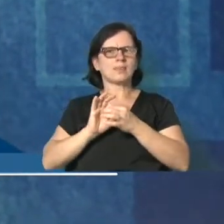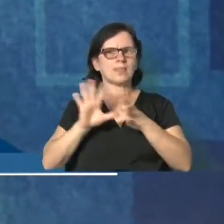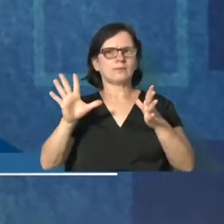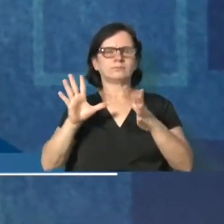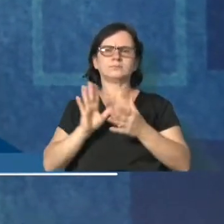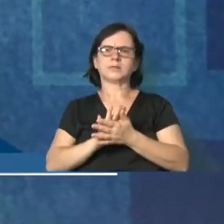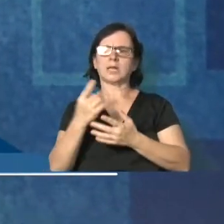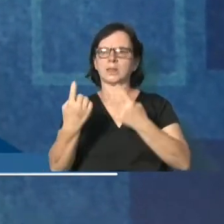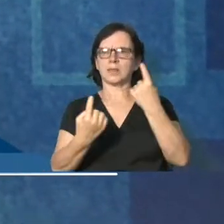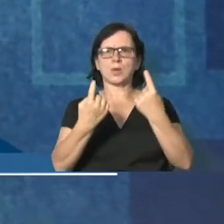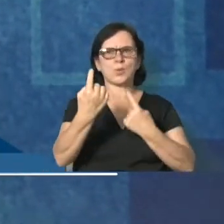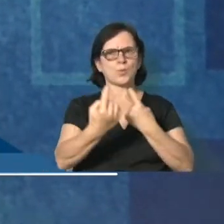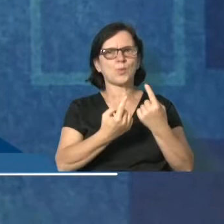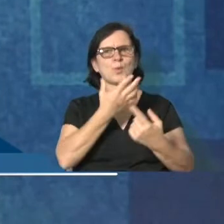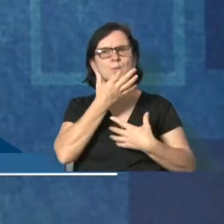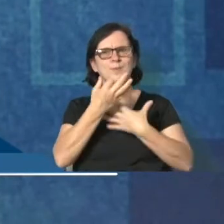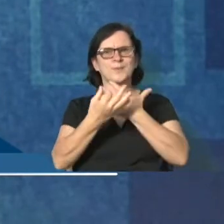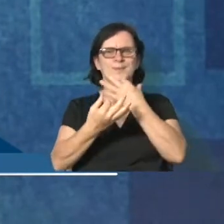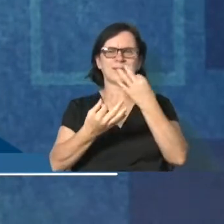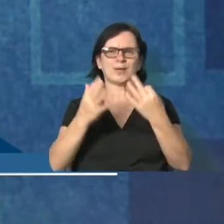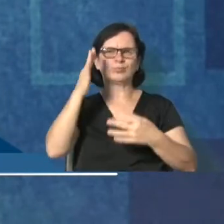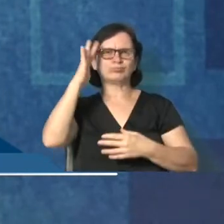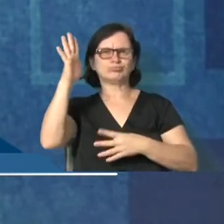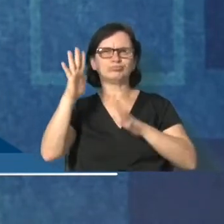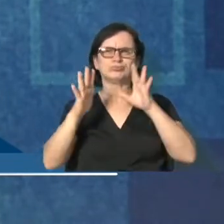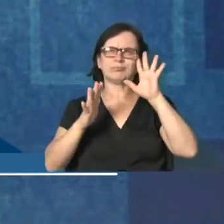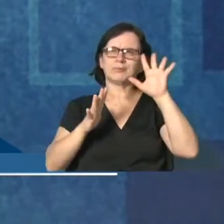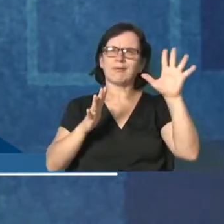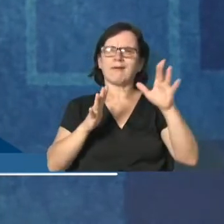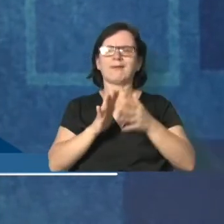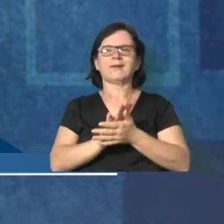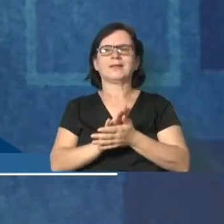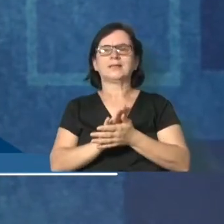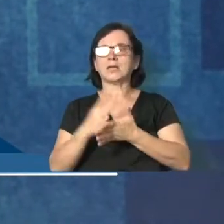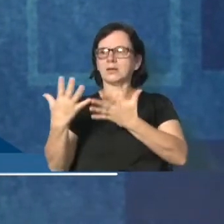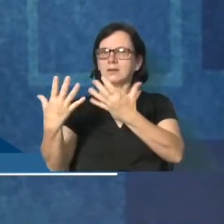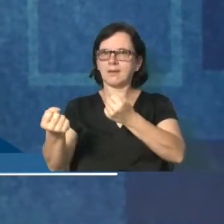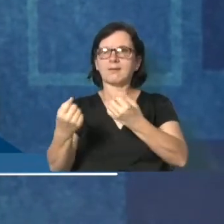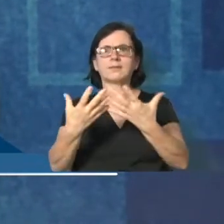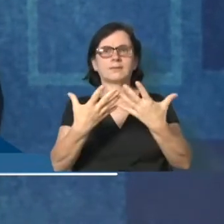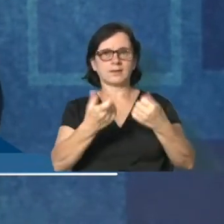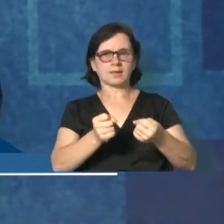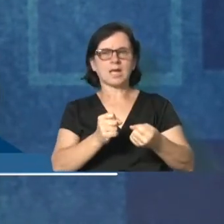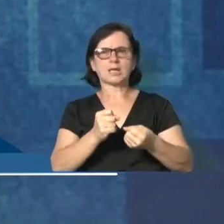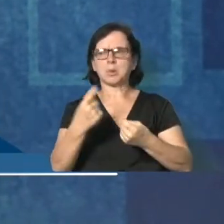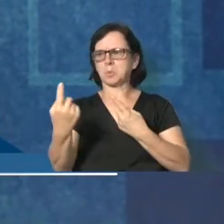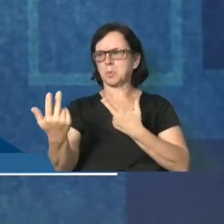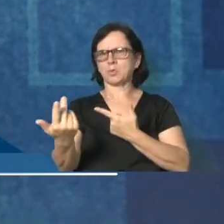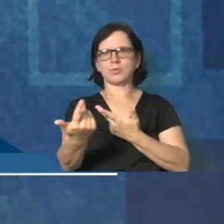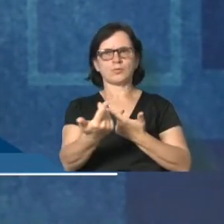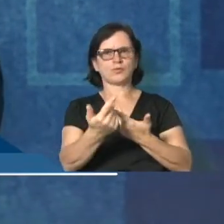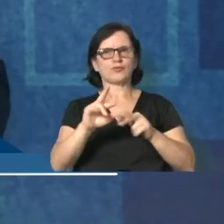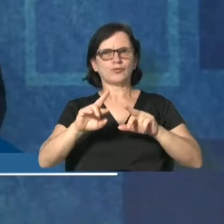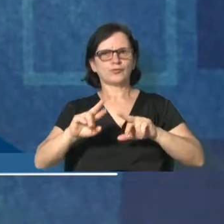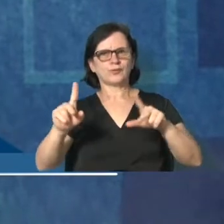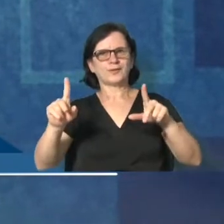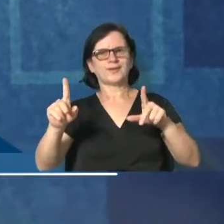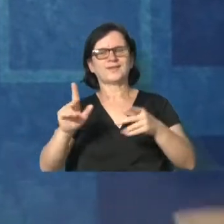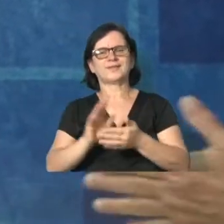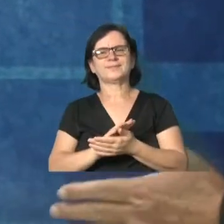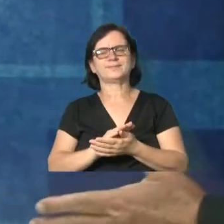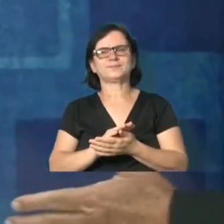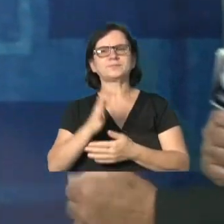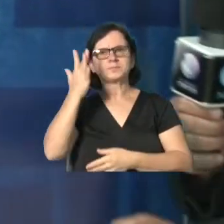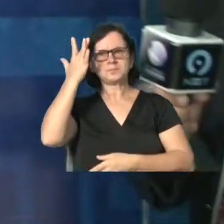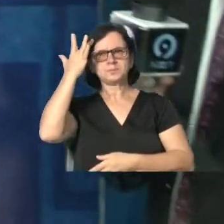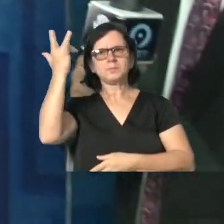Porque cada um tem sua opinião, sua sugestão, e o que acontece? Todo mundo tem que aceitar, porque nem todo mundo é igual, né? Sim. Agora, amanhã